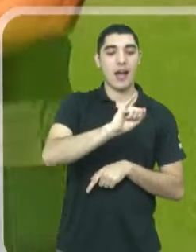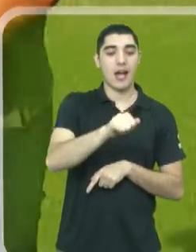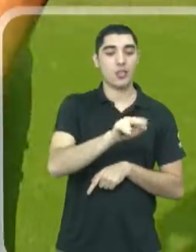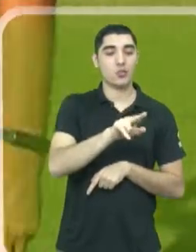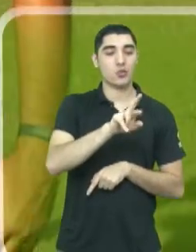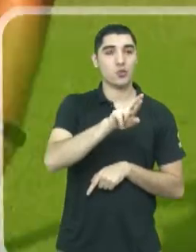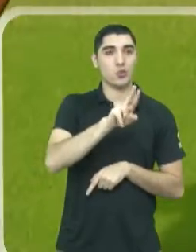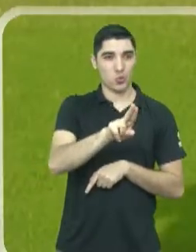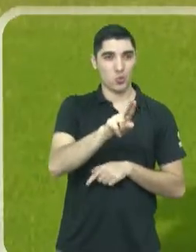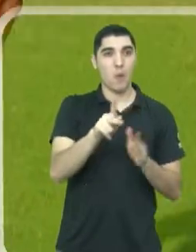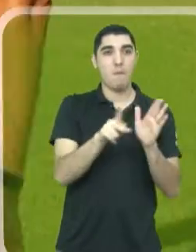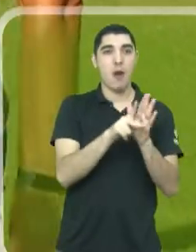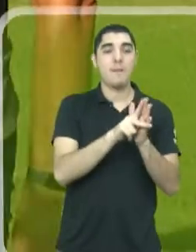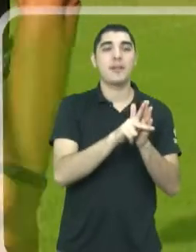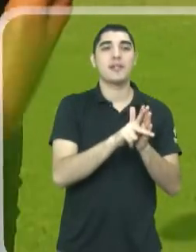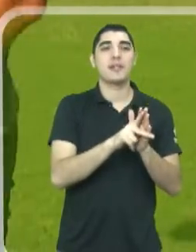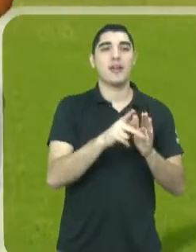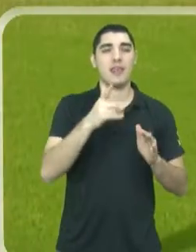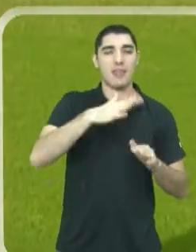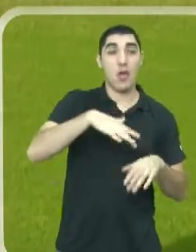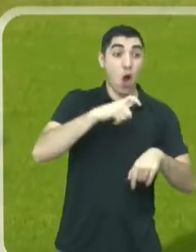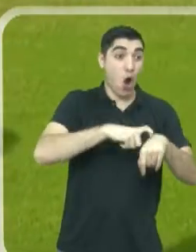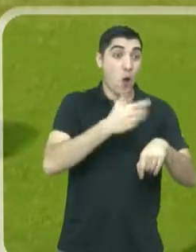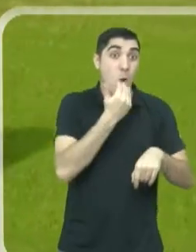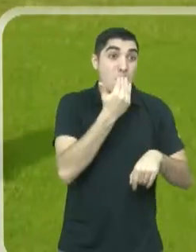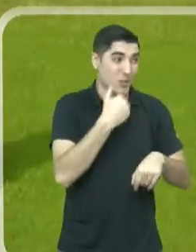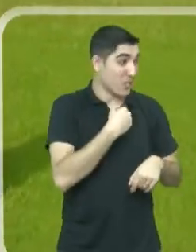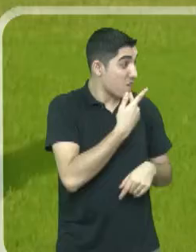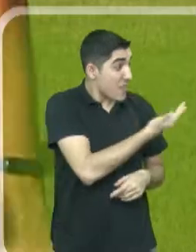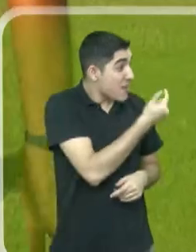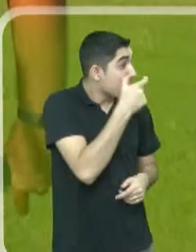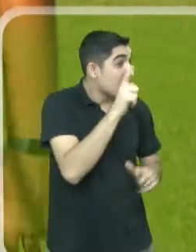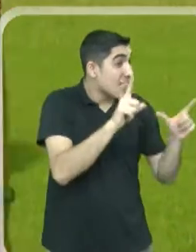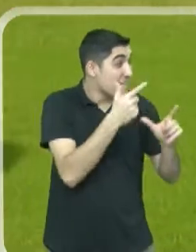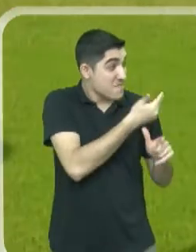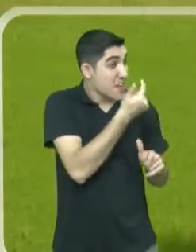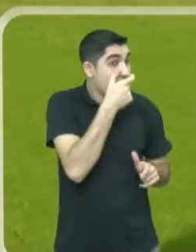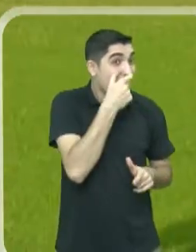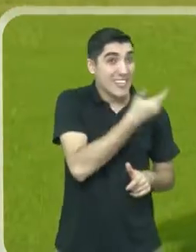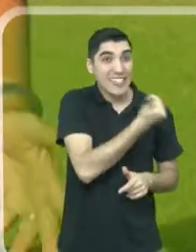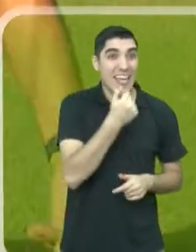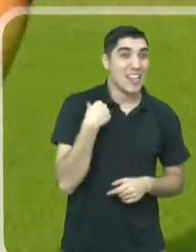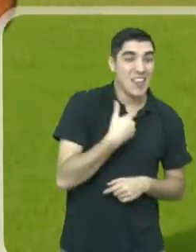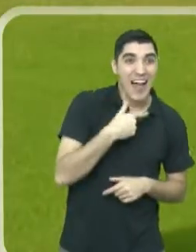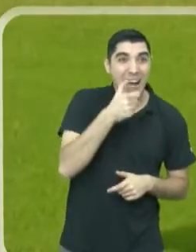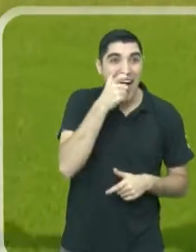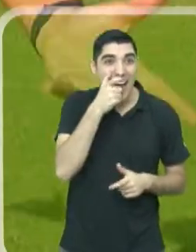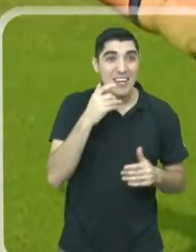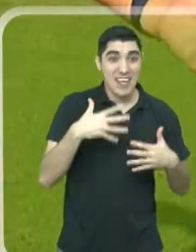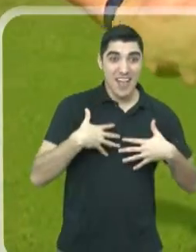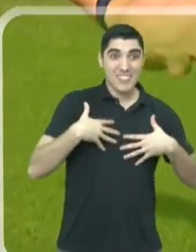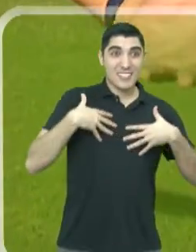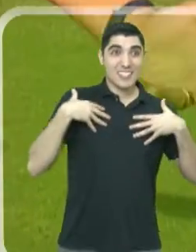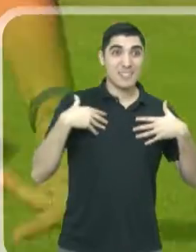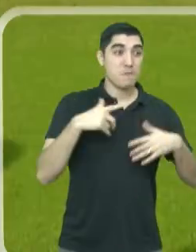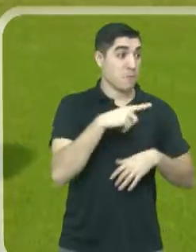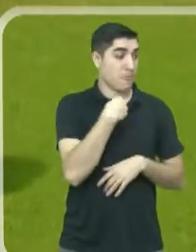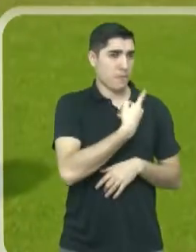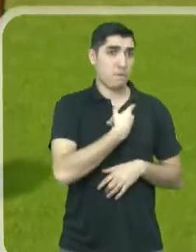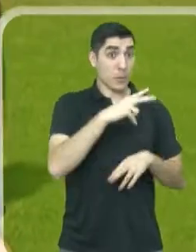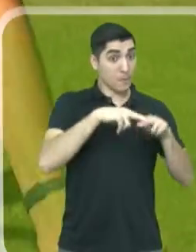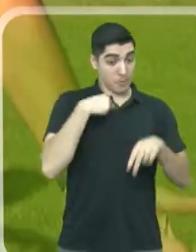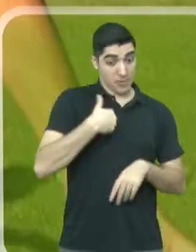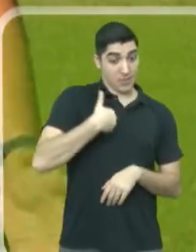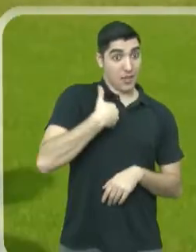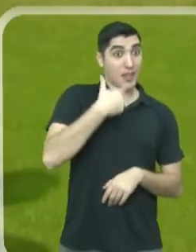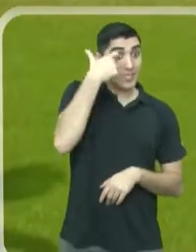o Sport Total, na hora do almoço. Falei, pai, vai sair, cara, e aquela loucura, e por causa da minha idade, pô. Aí